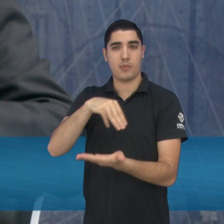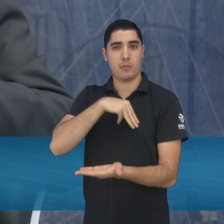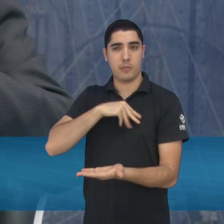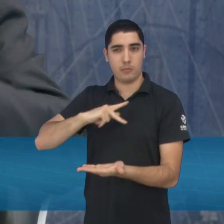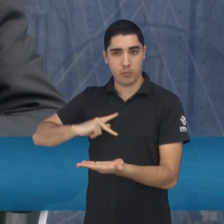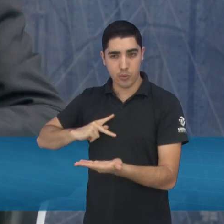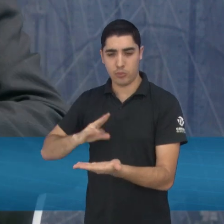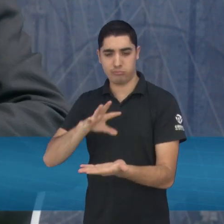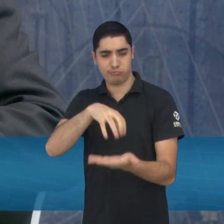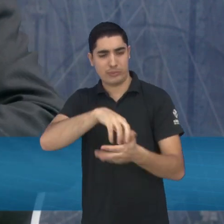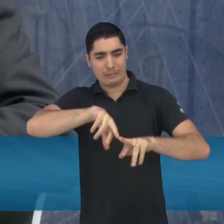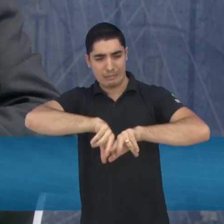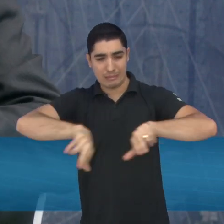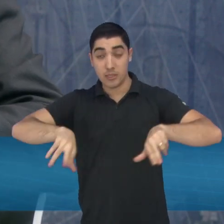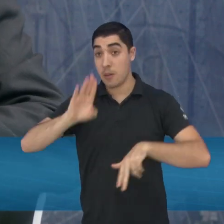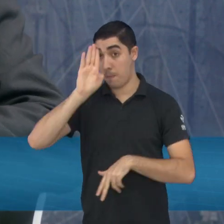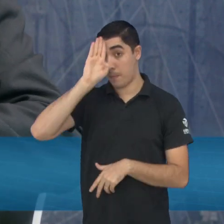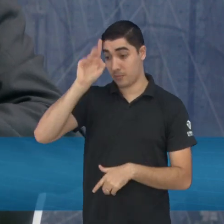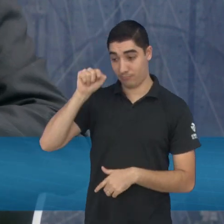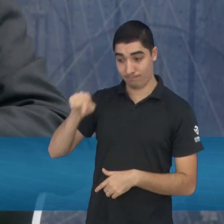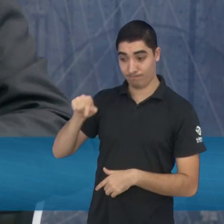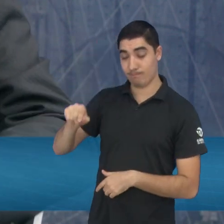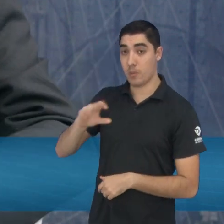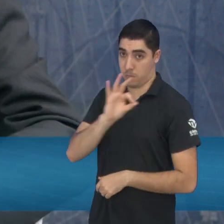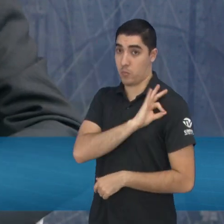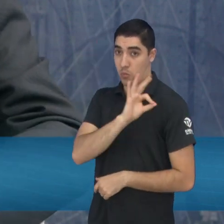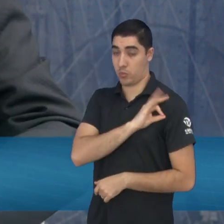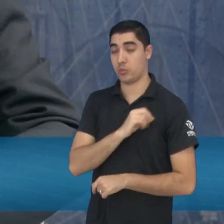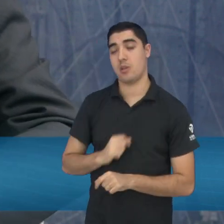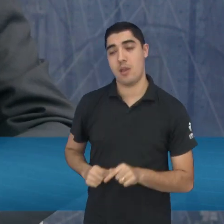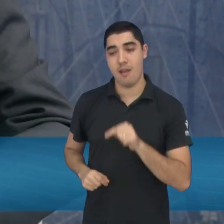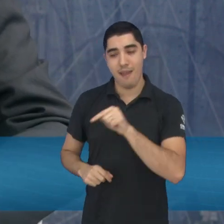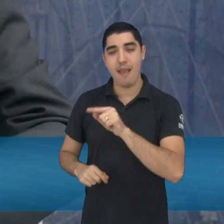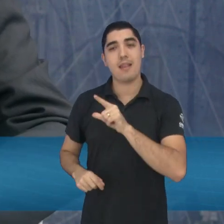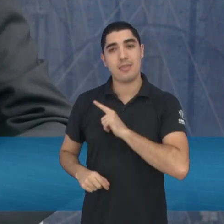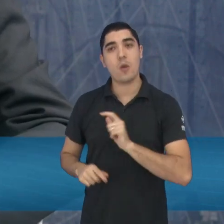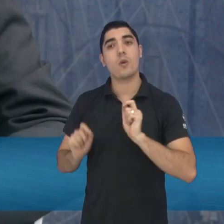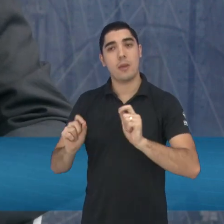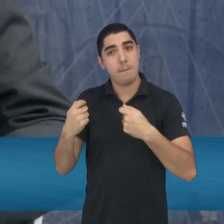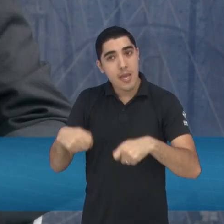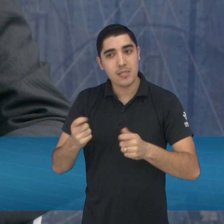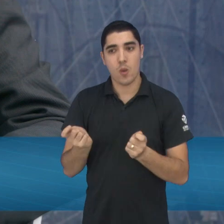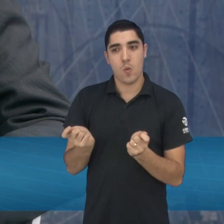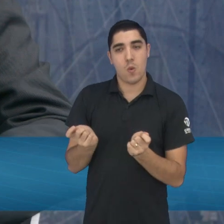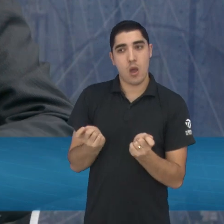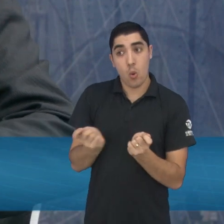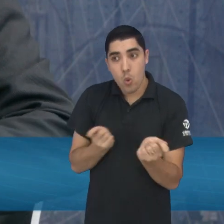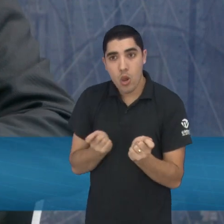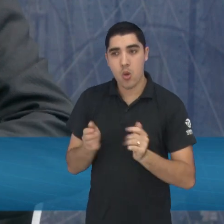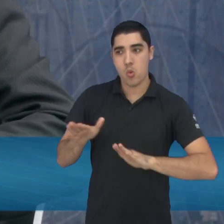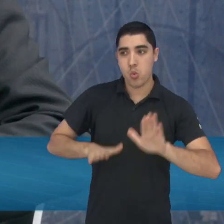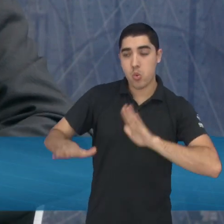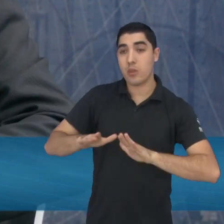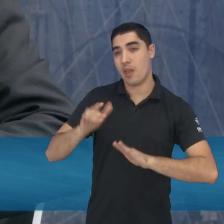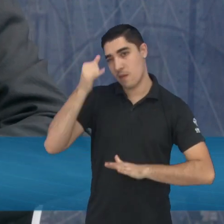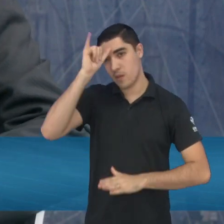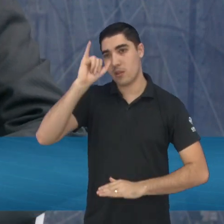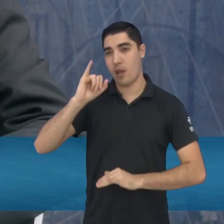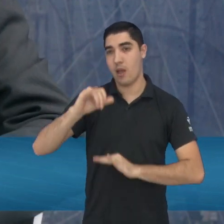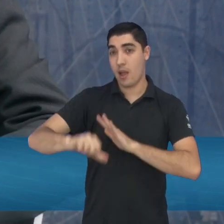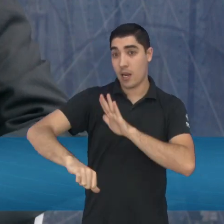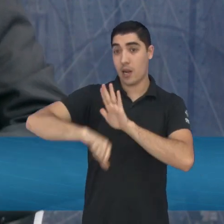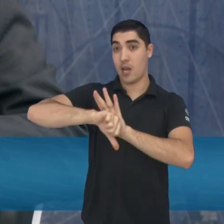Público, principalmente a polícia que tem esse trabalho direto de prevenção e repressão de práticas criminosas, não está